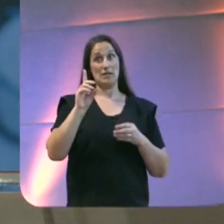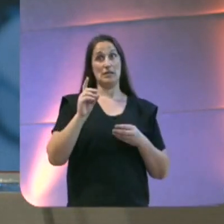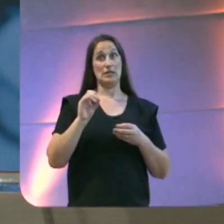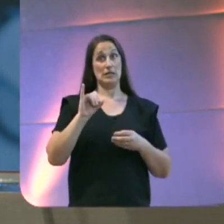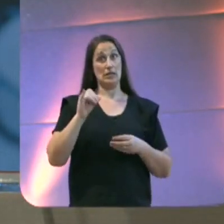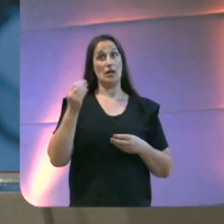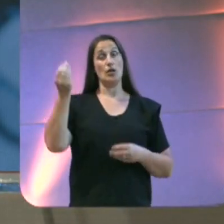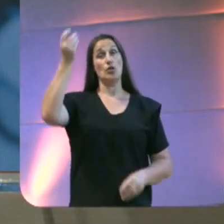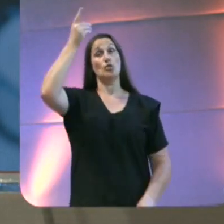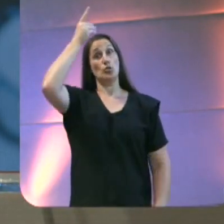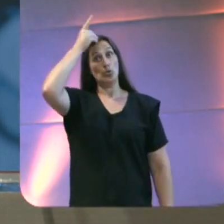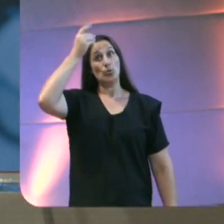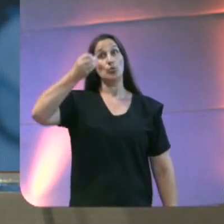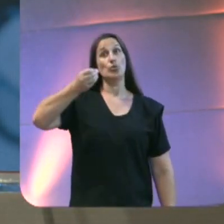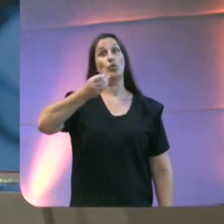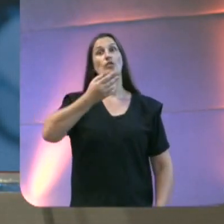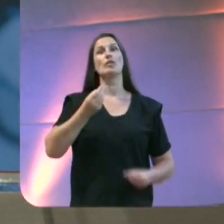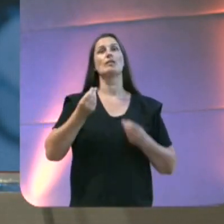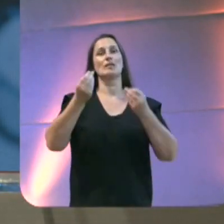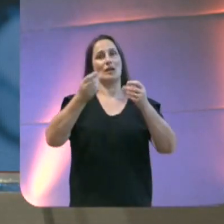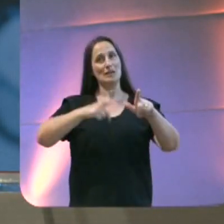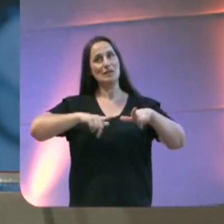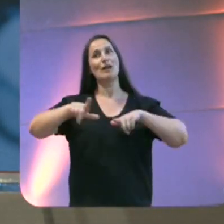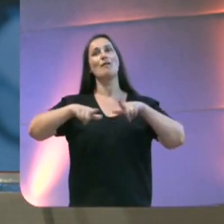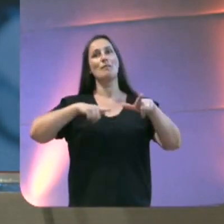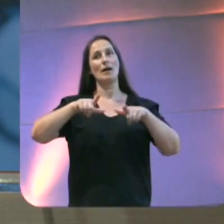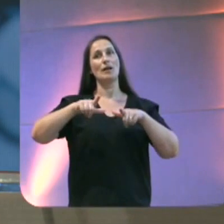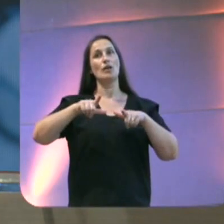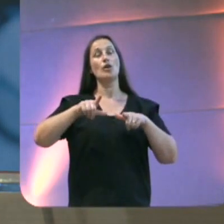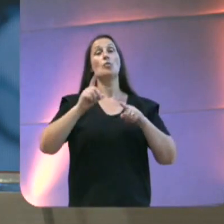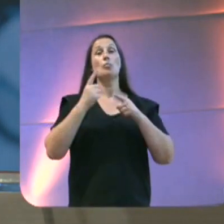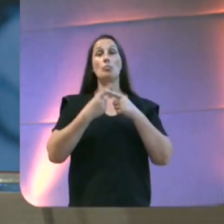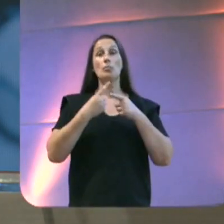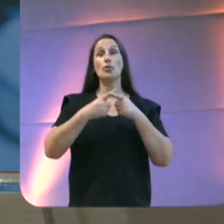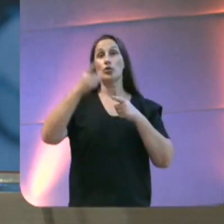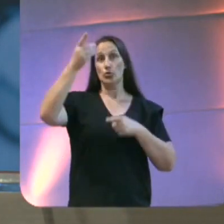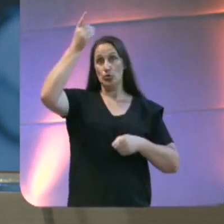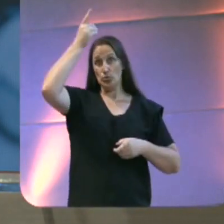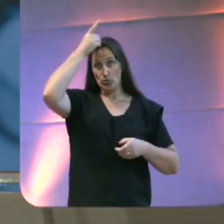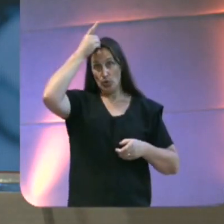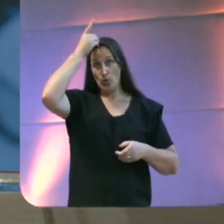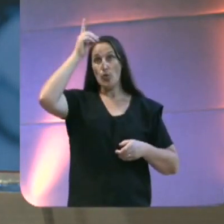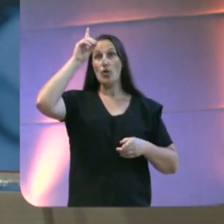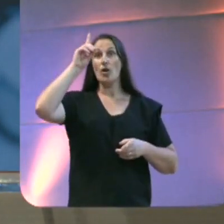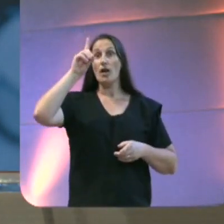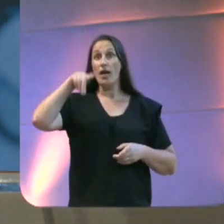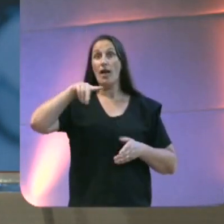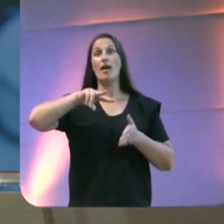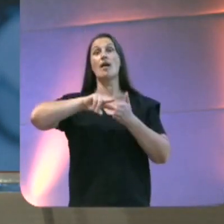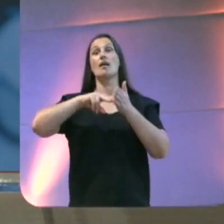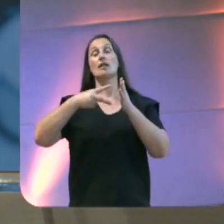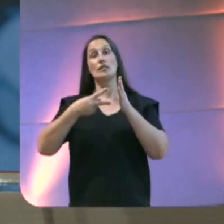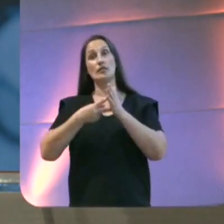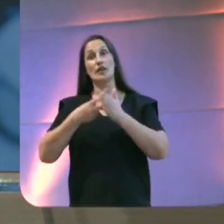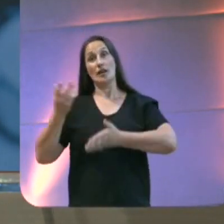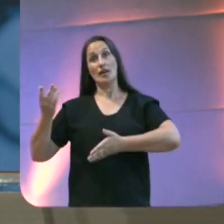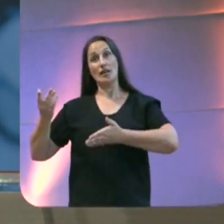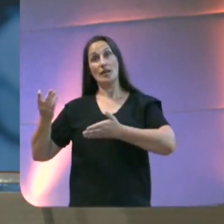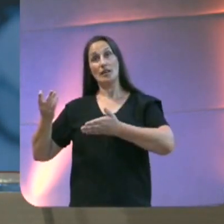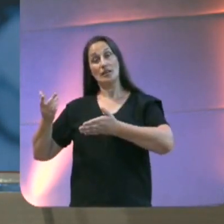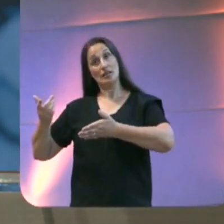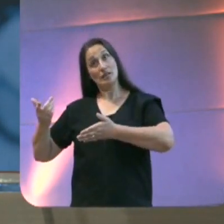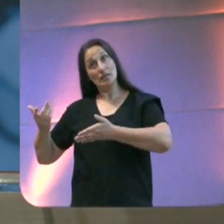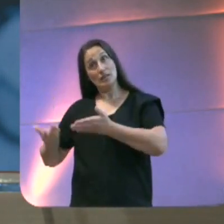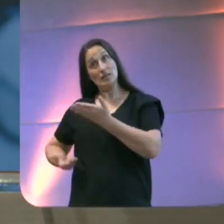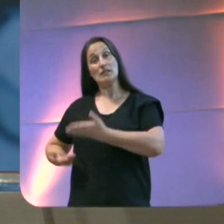trabalho. Porque o dom é feito para o serviço. E às vezes a gente não quer o dom porque sabe que